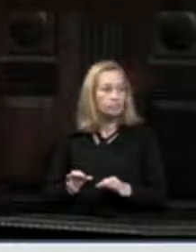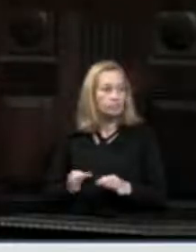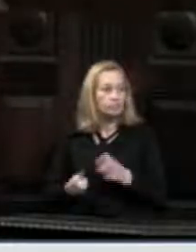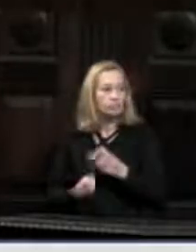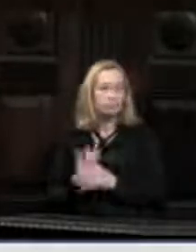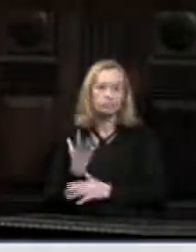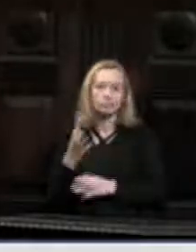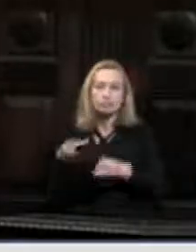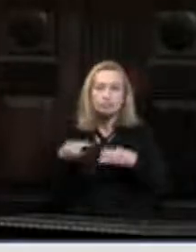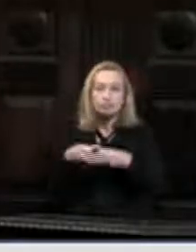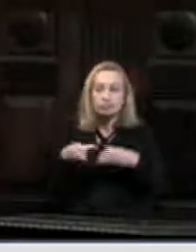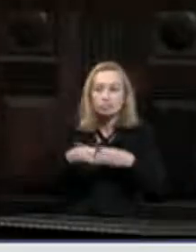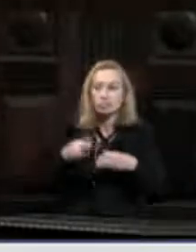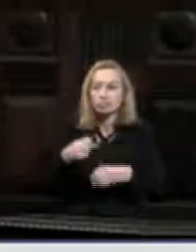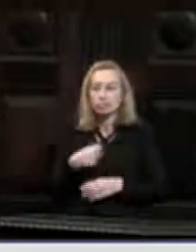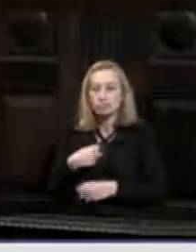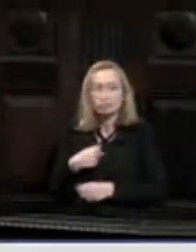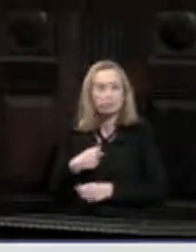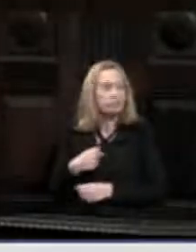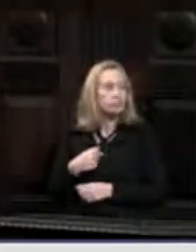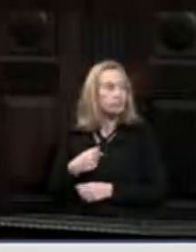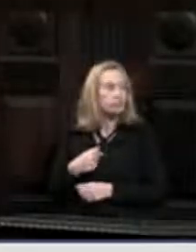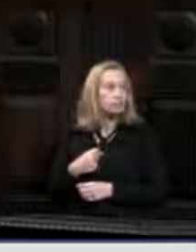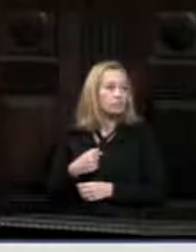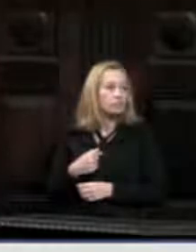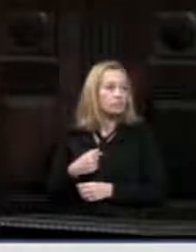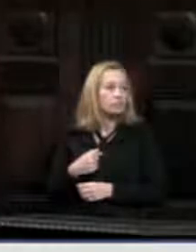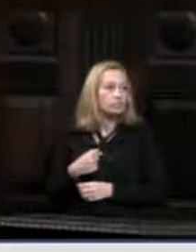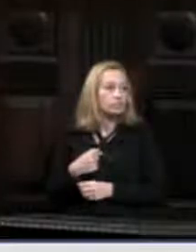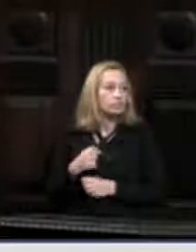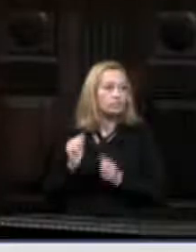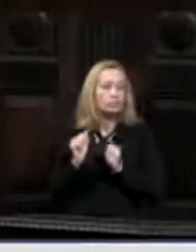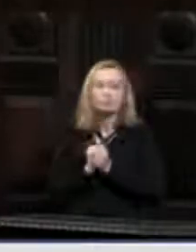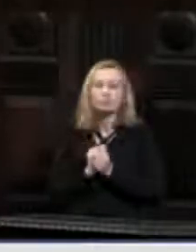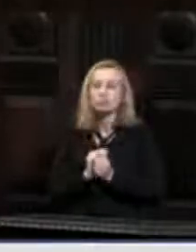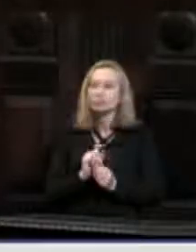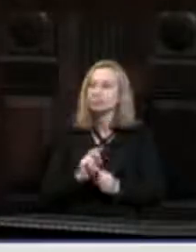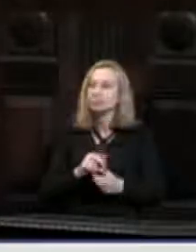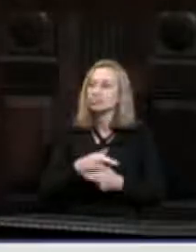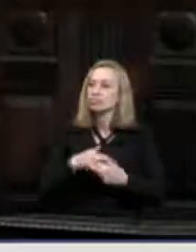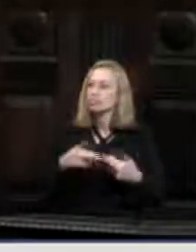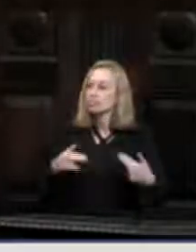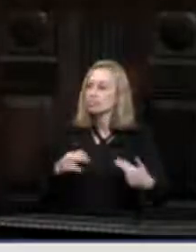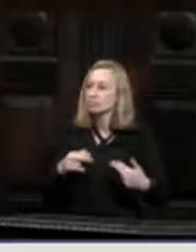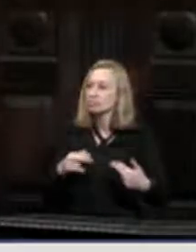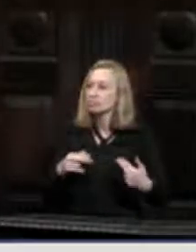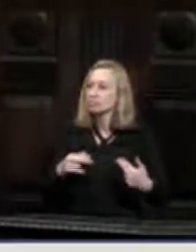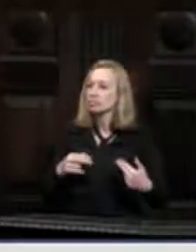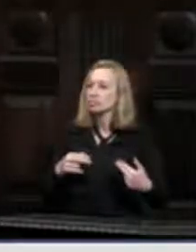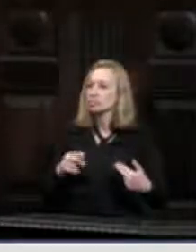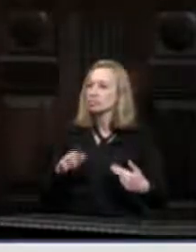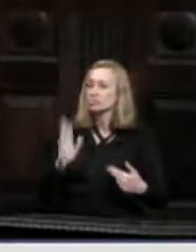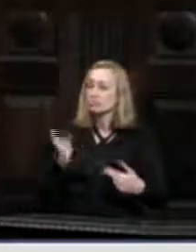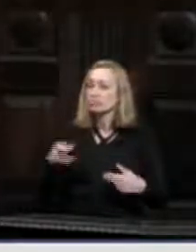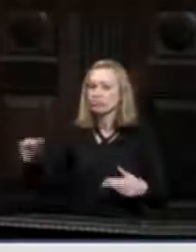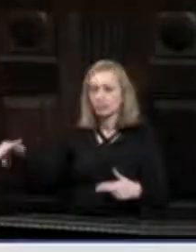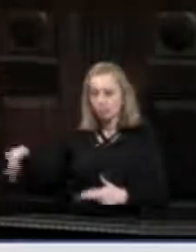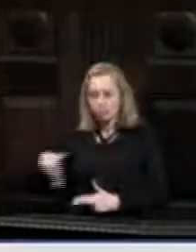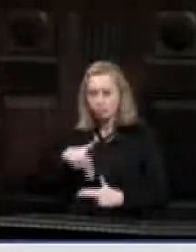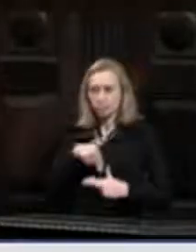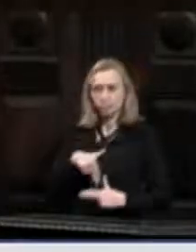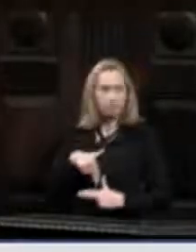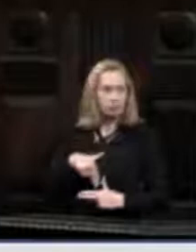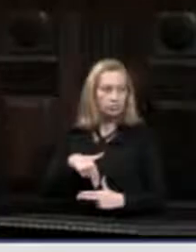Eu estou com aqueles que já ocuparam a tribuna, como o deputado Luiz Paulo, que